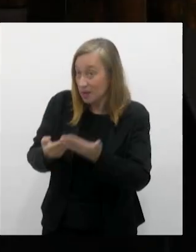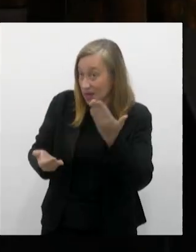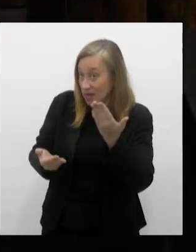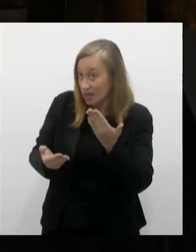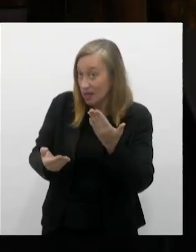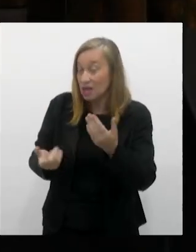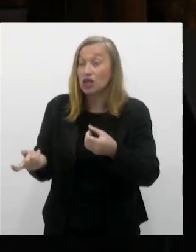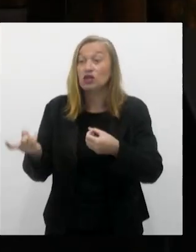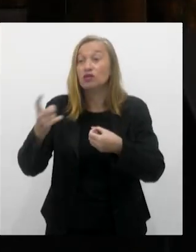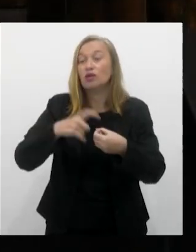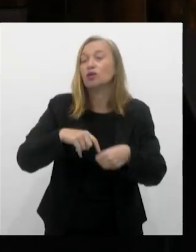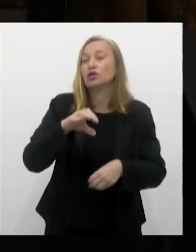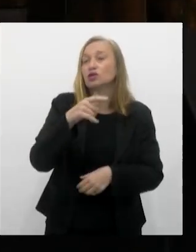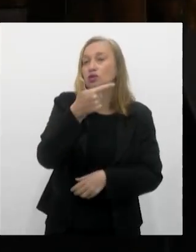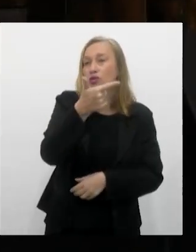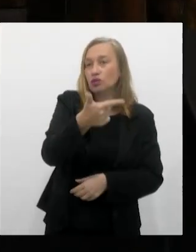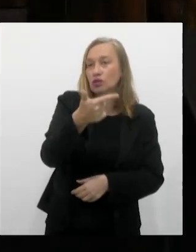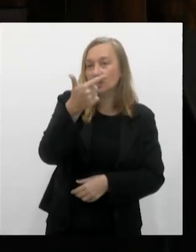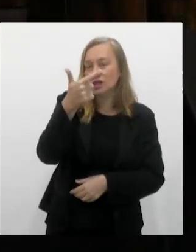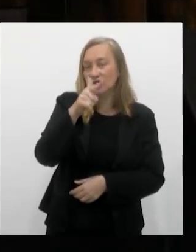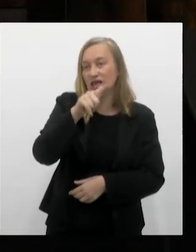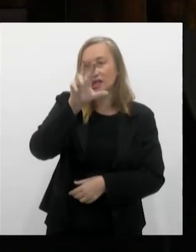em R$250 mil.